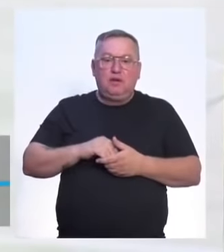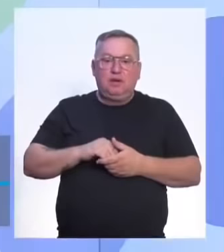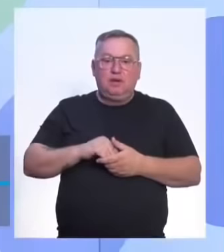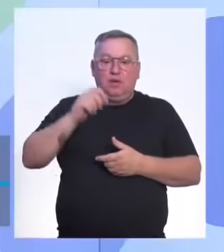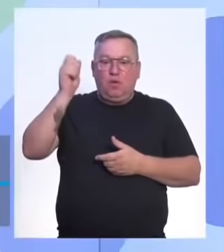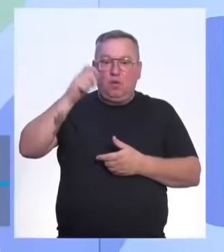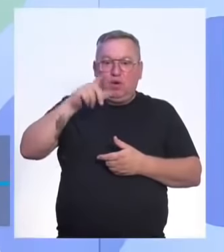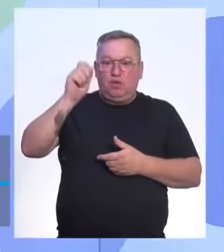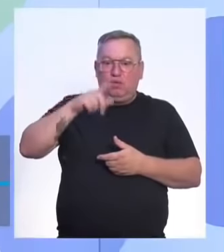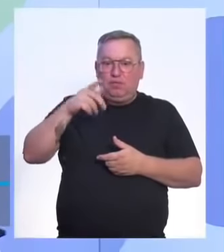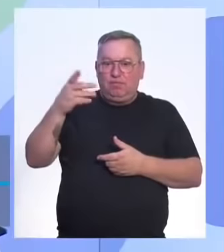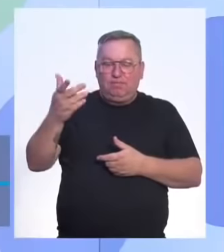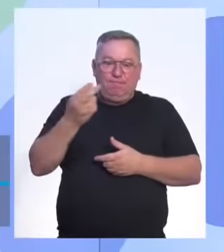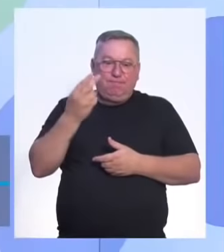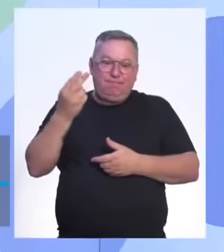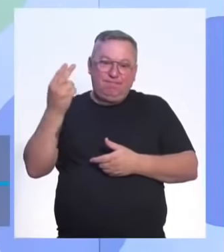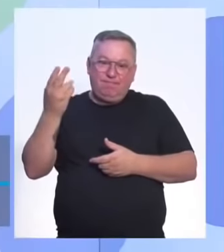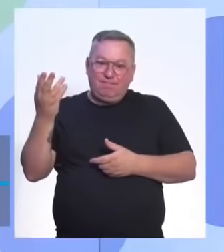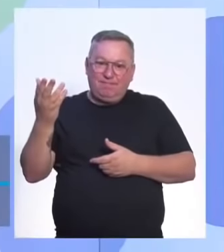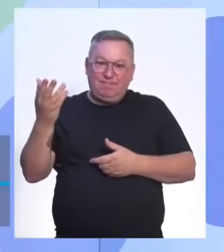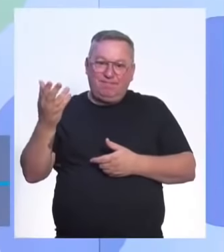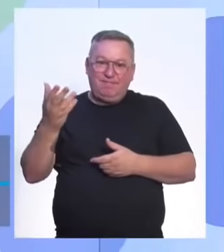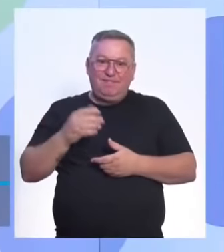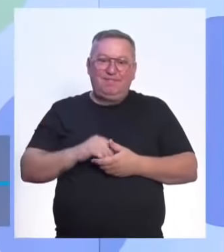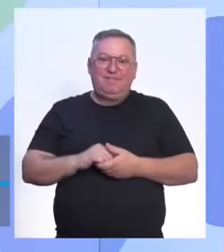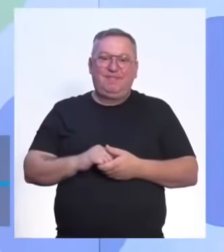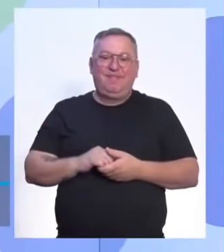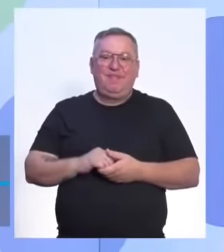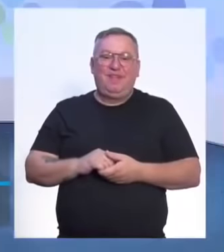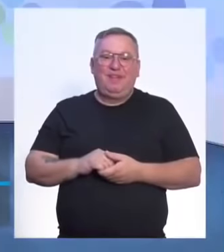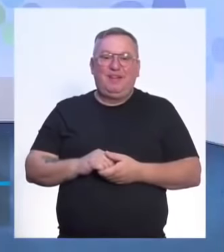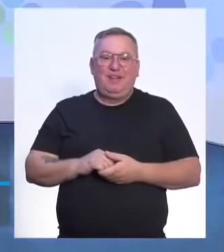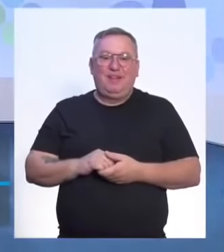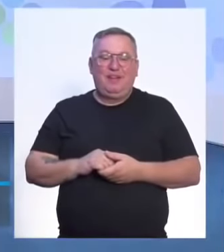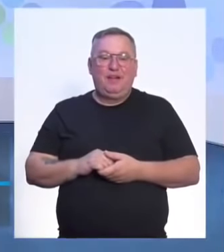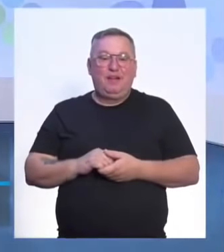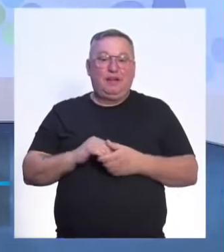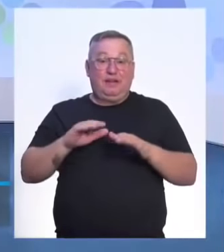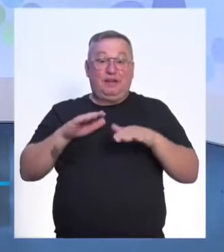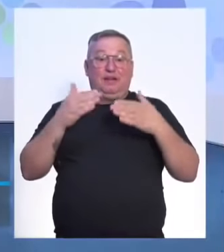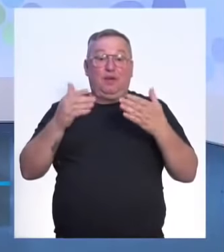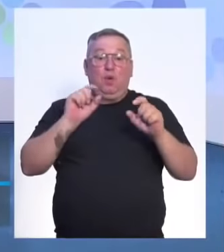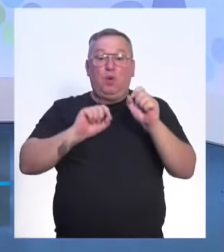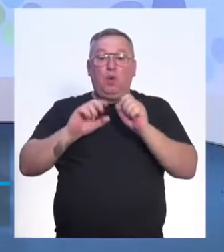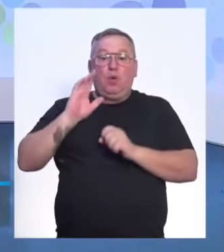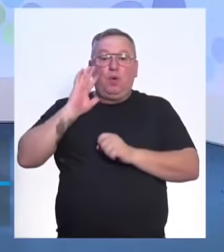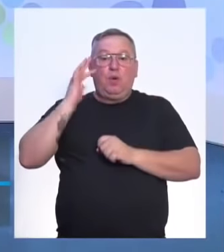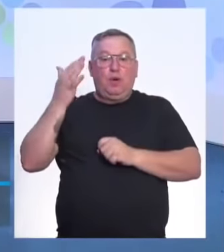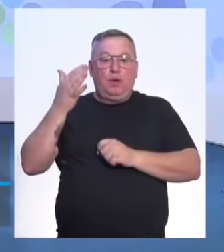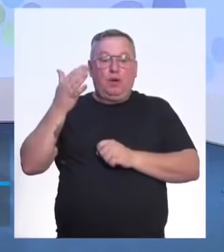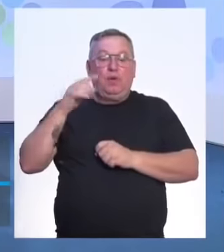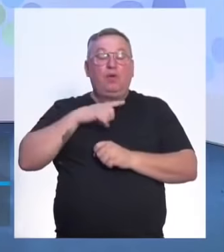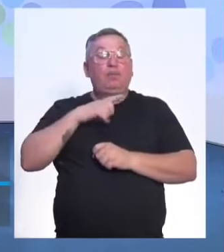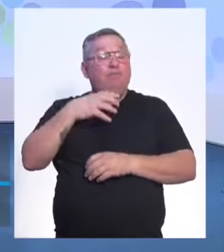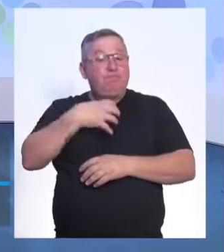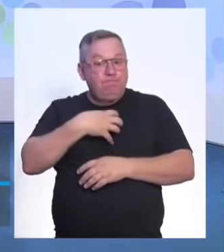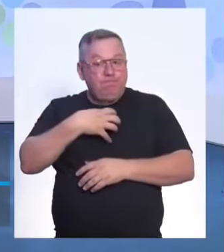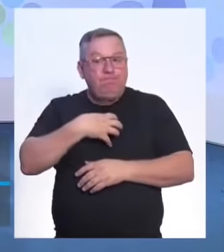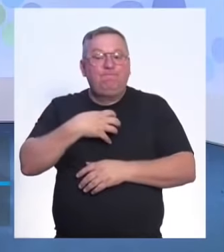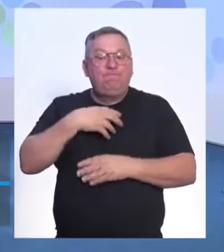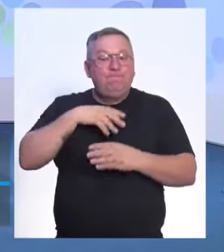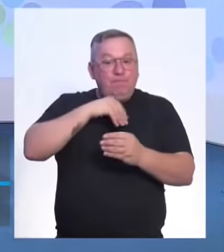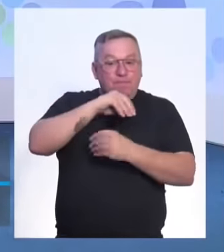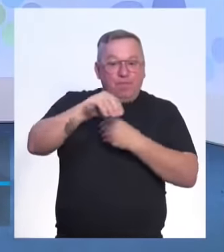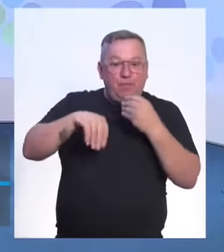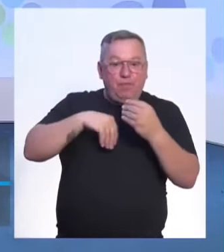dá para mensurar. Pois é, né? Não dá para colocar, né? É verdade, tá? Então, o que acontece? Quando a gente tem essas situações aí que